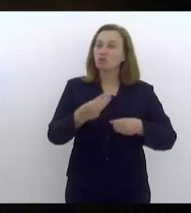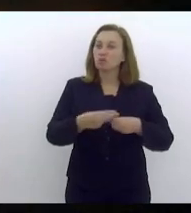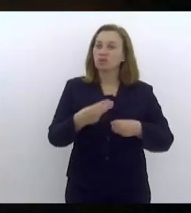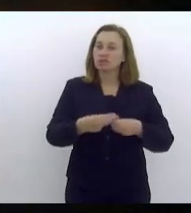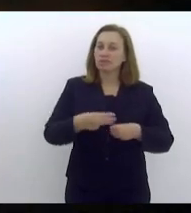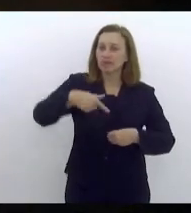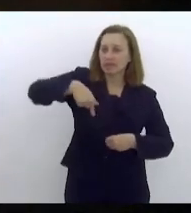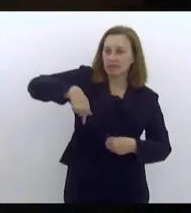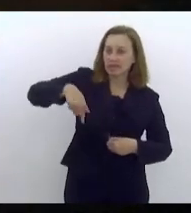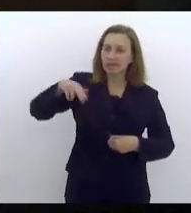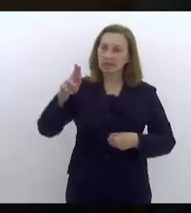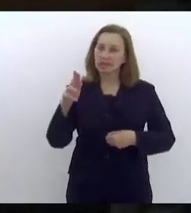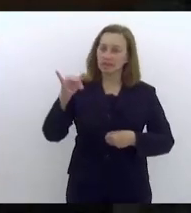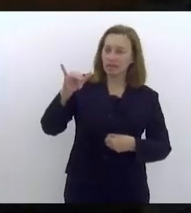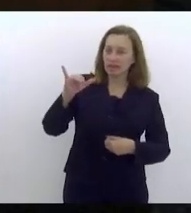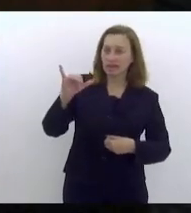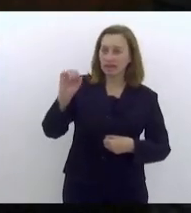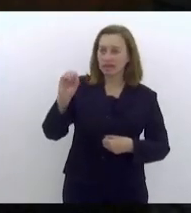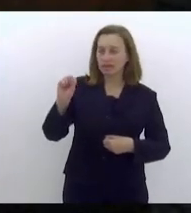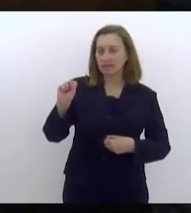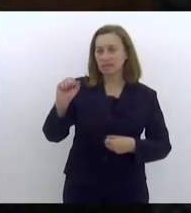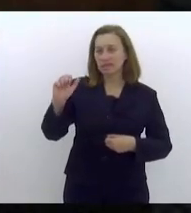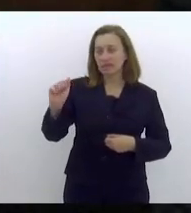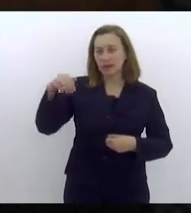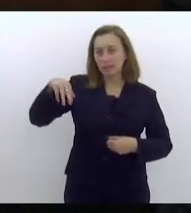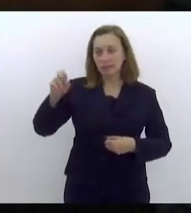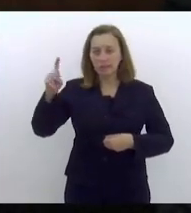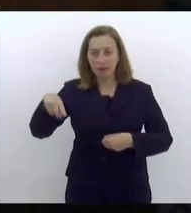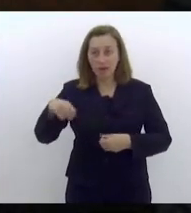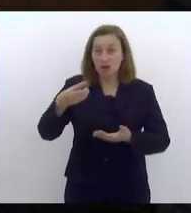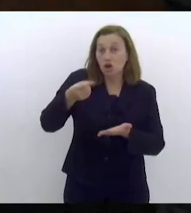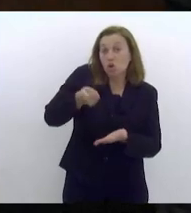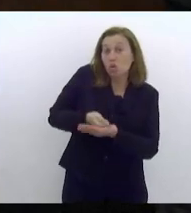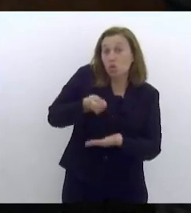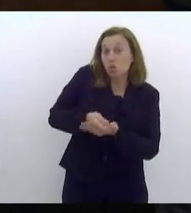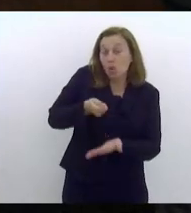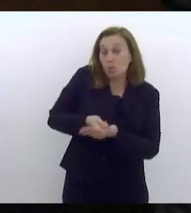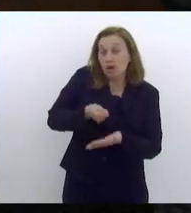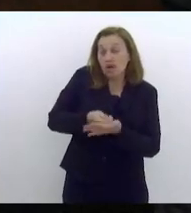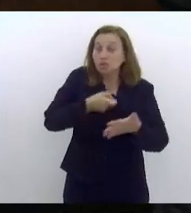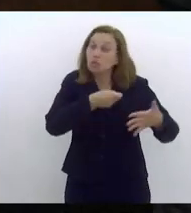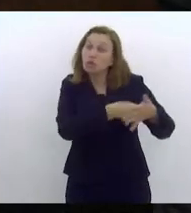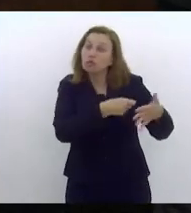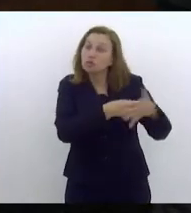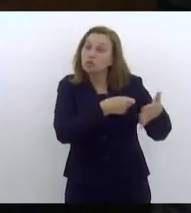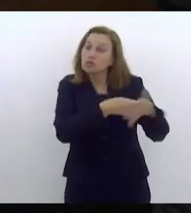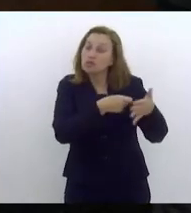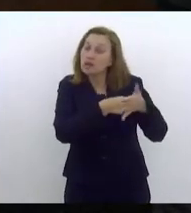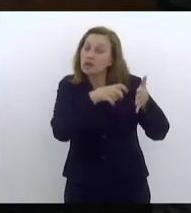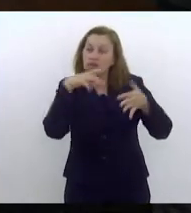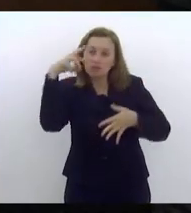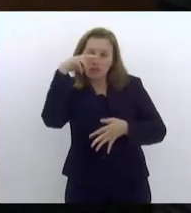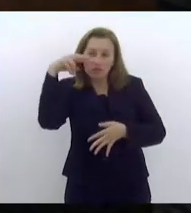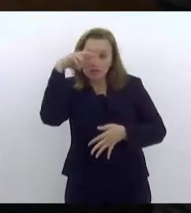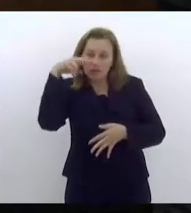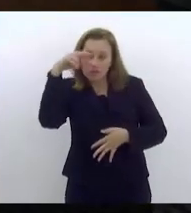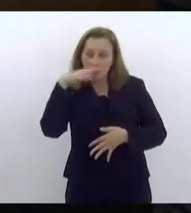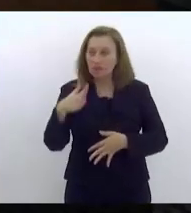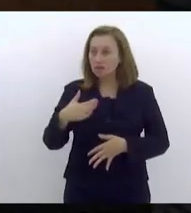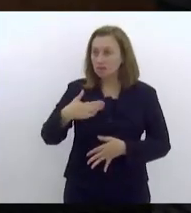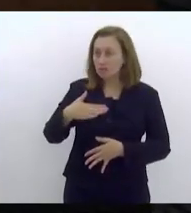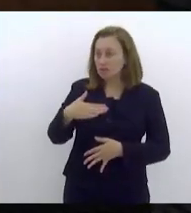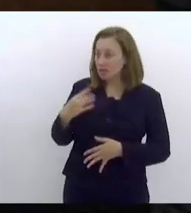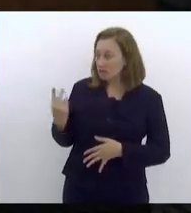Quissamã. Exerce a real função parlamentar, fiscalizando, cobrando, denunciando, inclusive denúncia minha e dela,